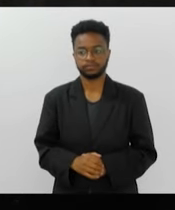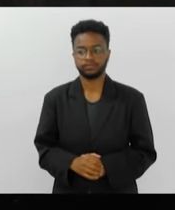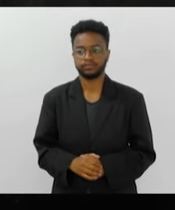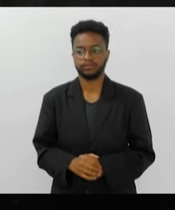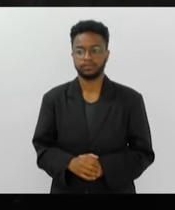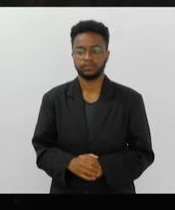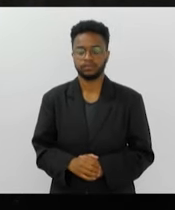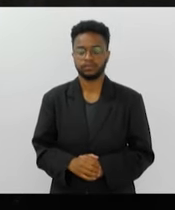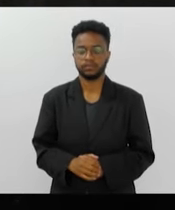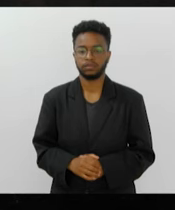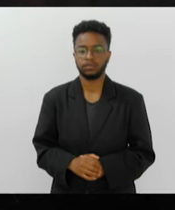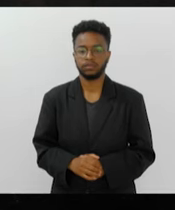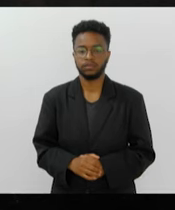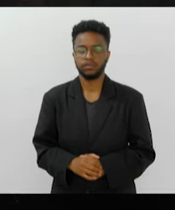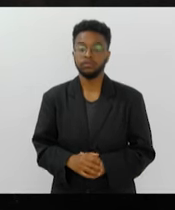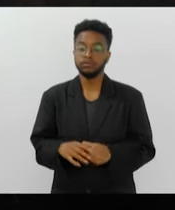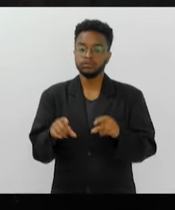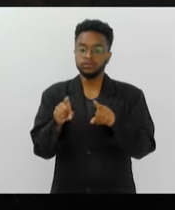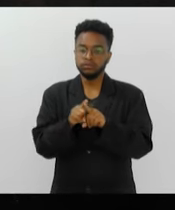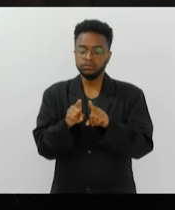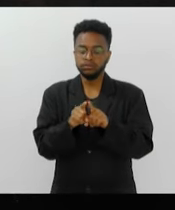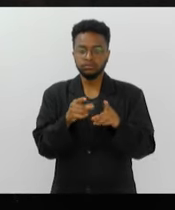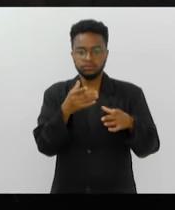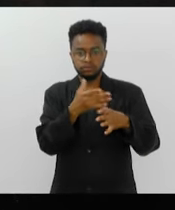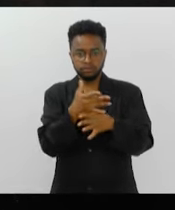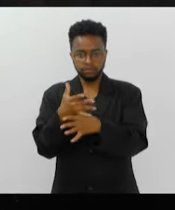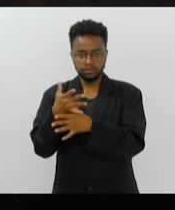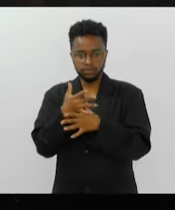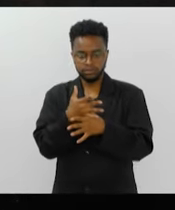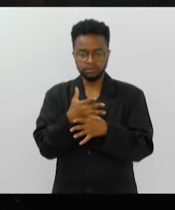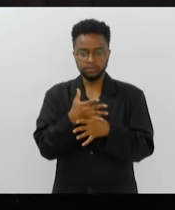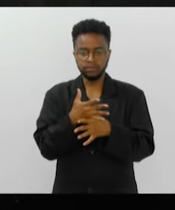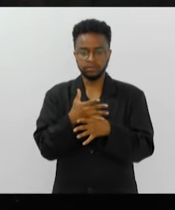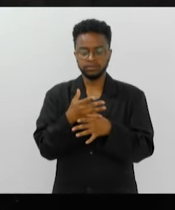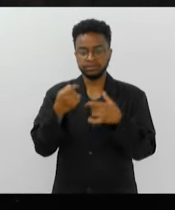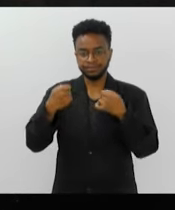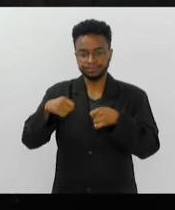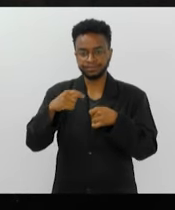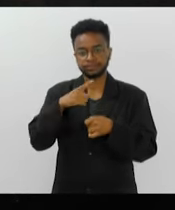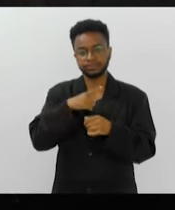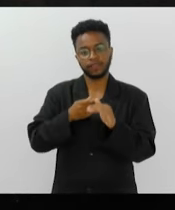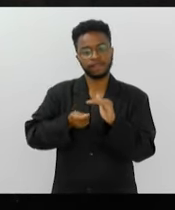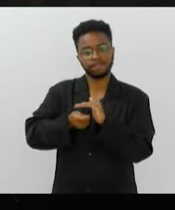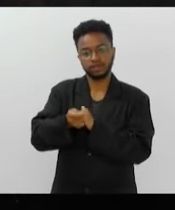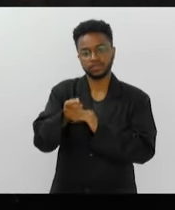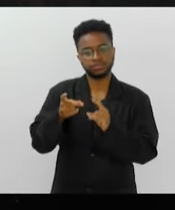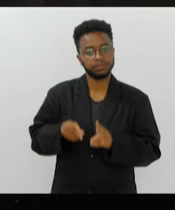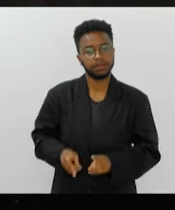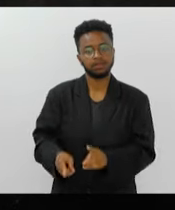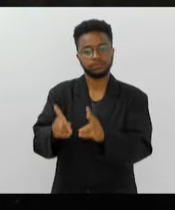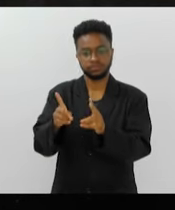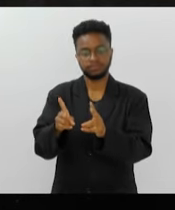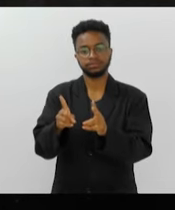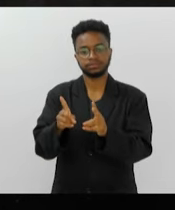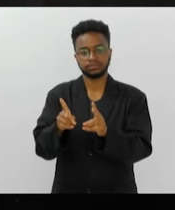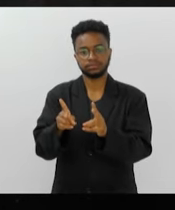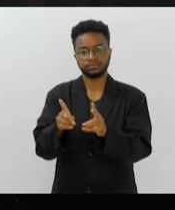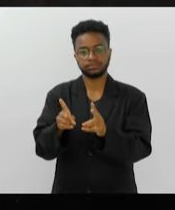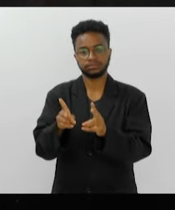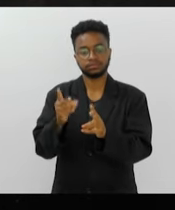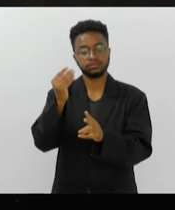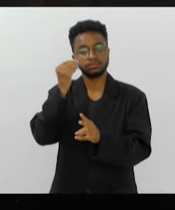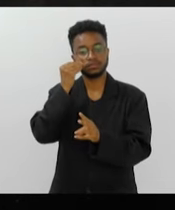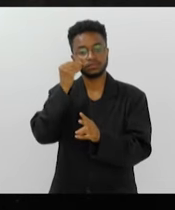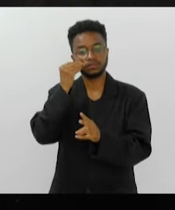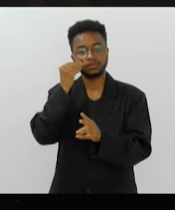e que as cidades possam ter investimentos continuados para fazer